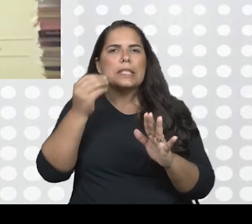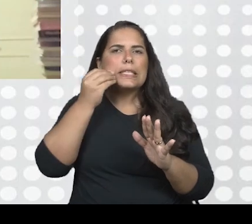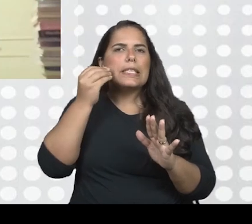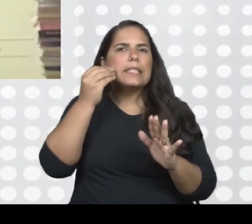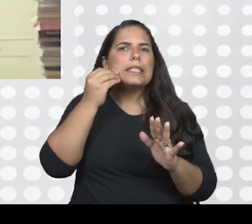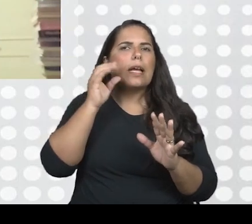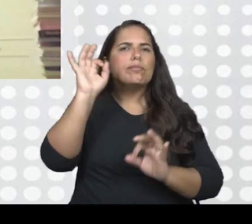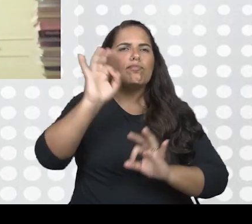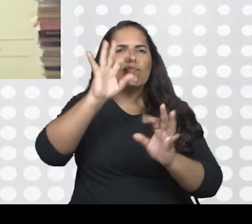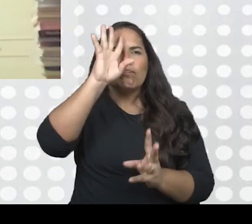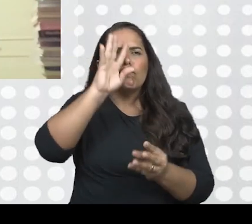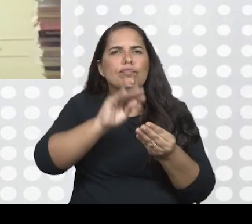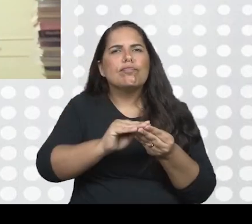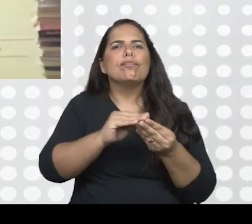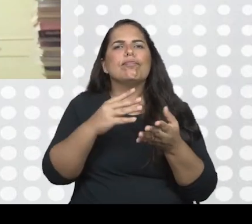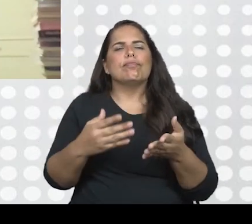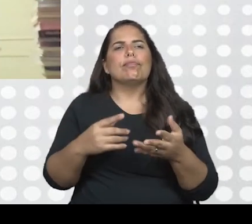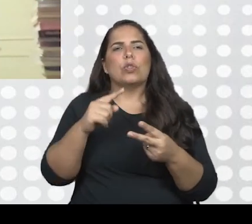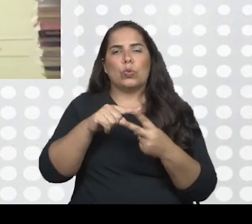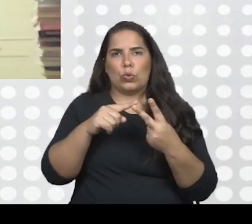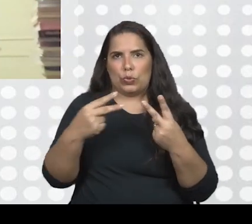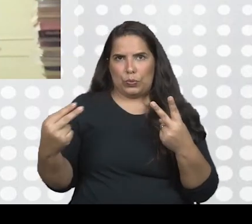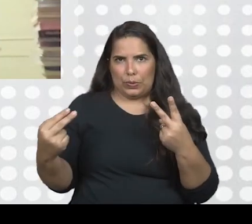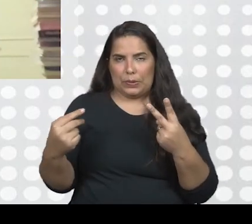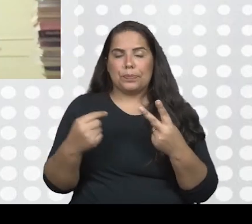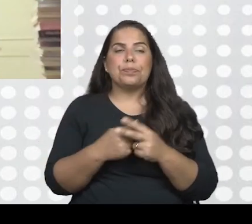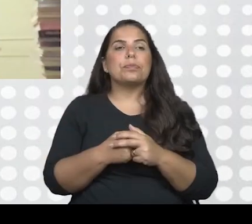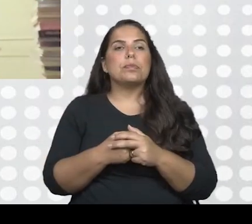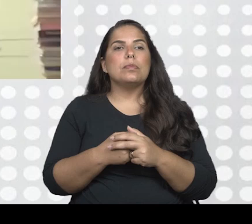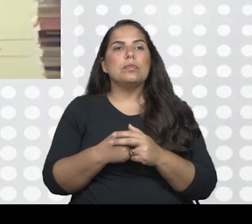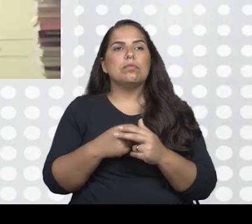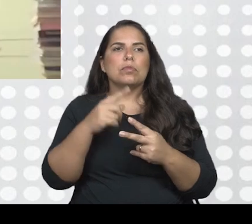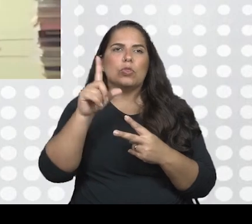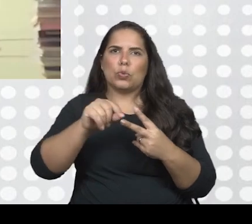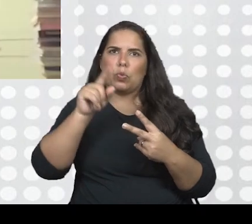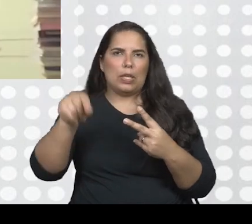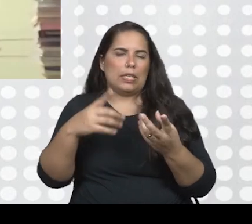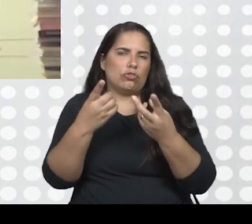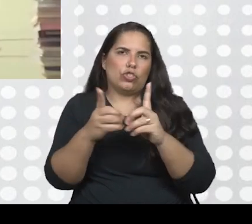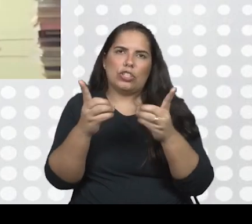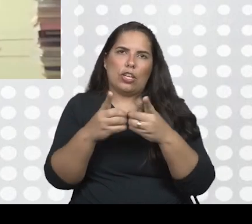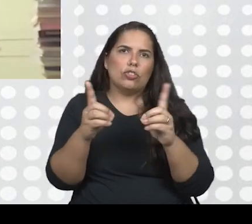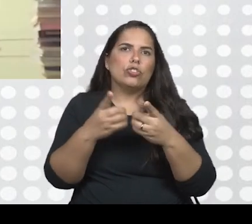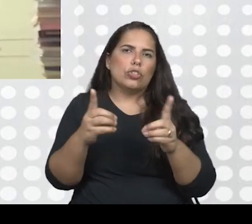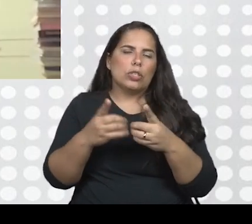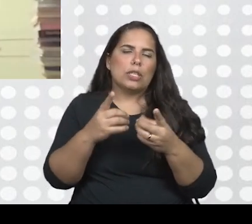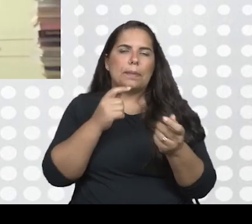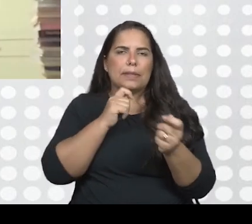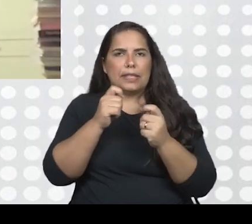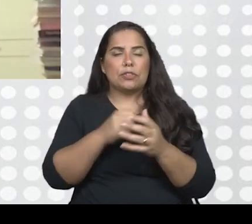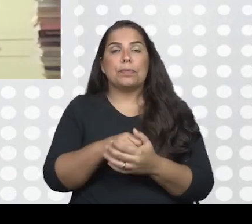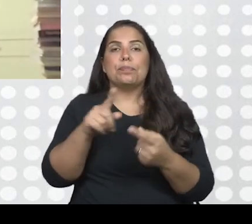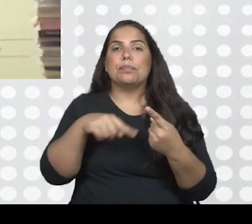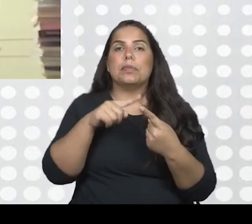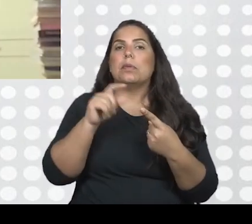tentar sinalizar dois aspectos, fazendo uma escolha didática para essa entrevista.